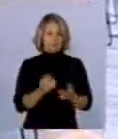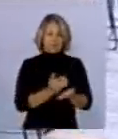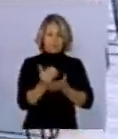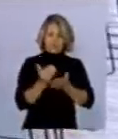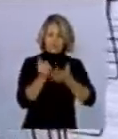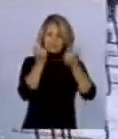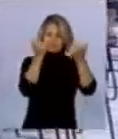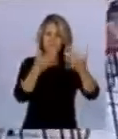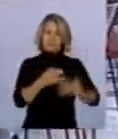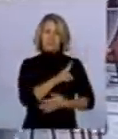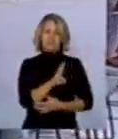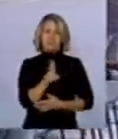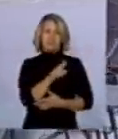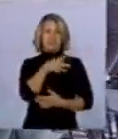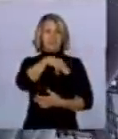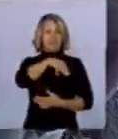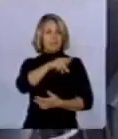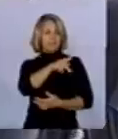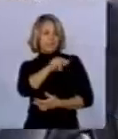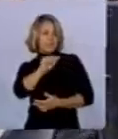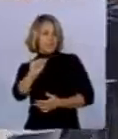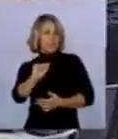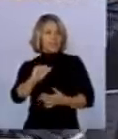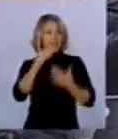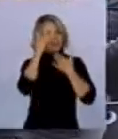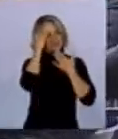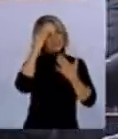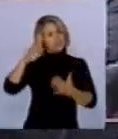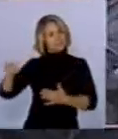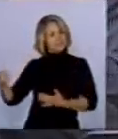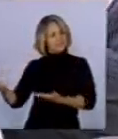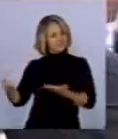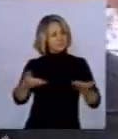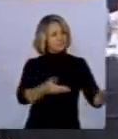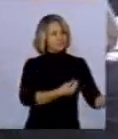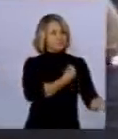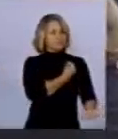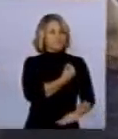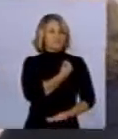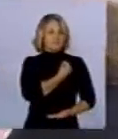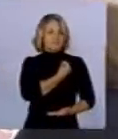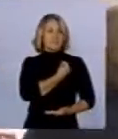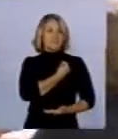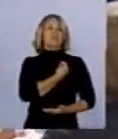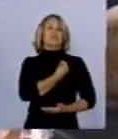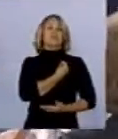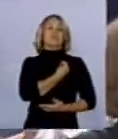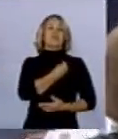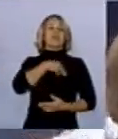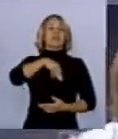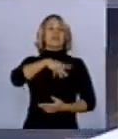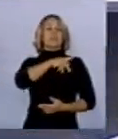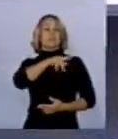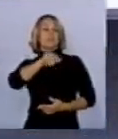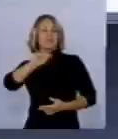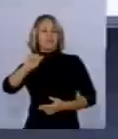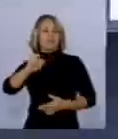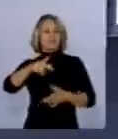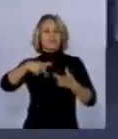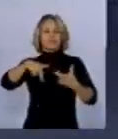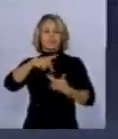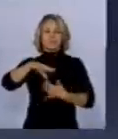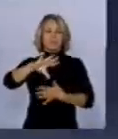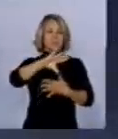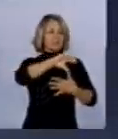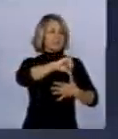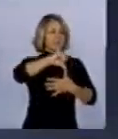gostaria de em nome da MPA agradecer a oportunidade de estar aqui hoje a MPA motion picture Association América Latina é uma